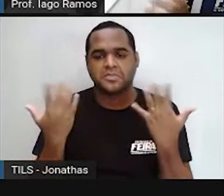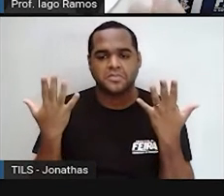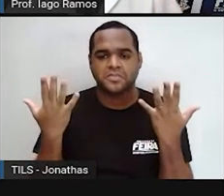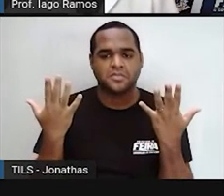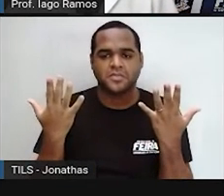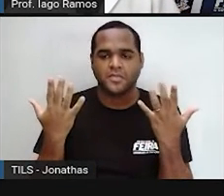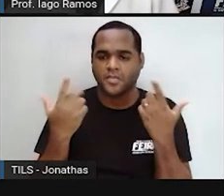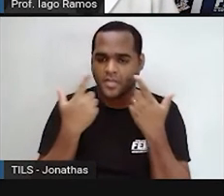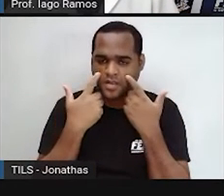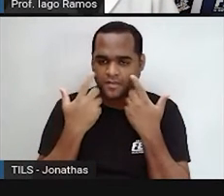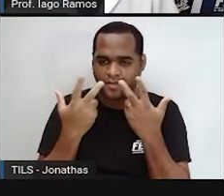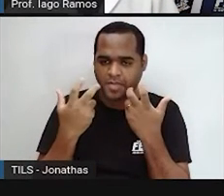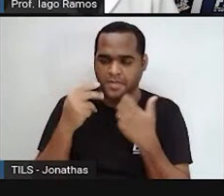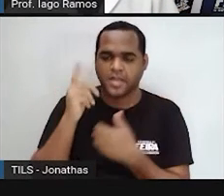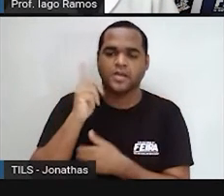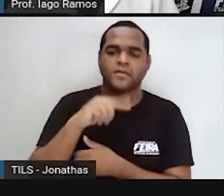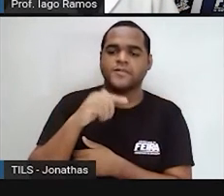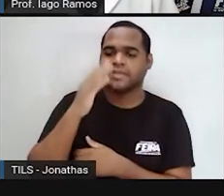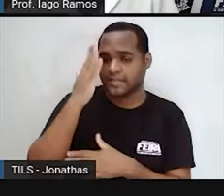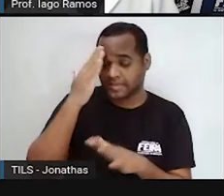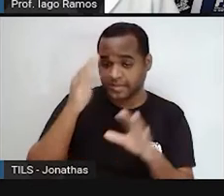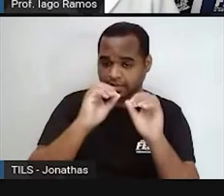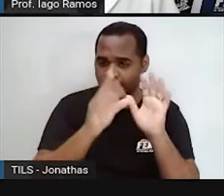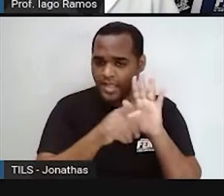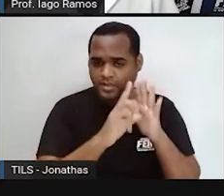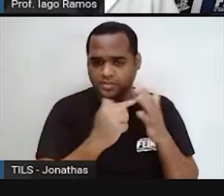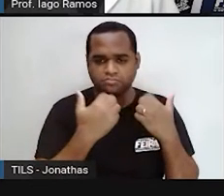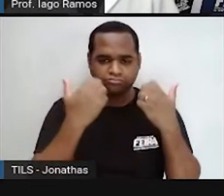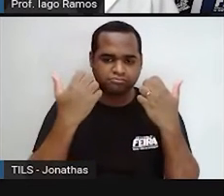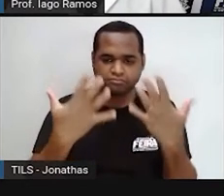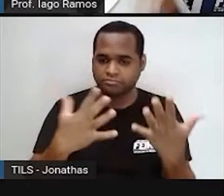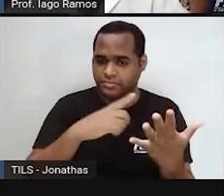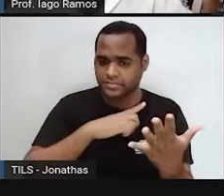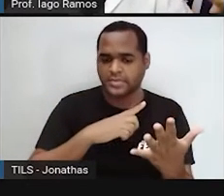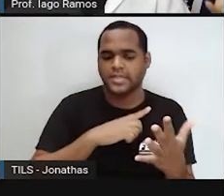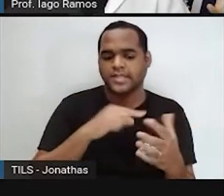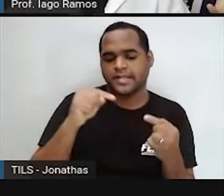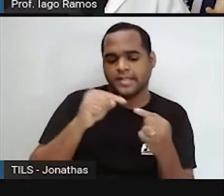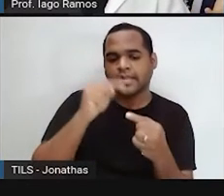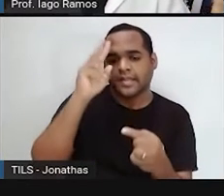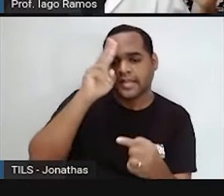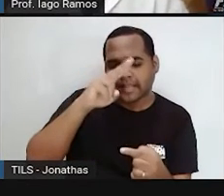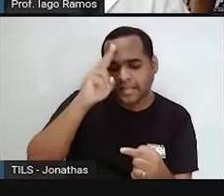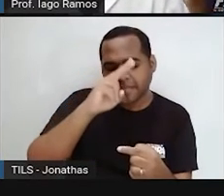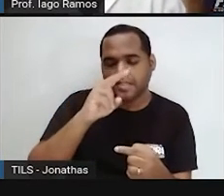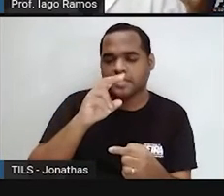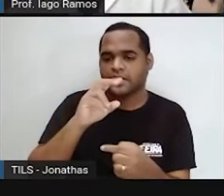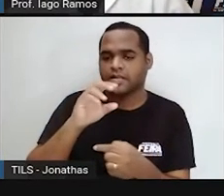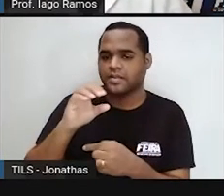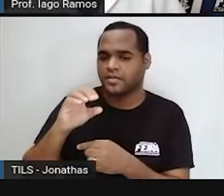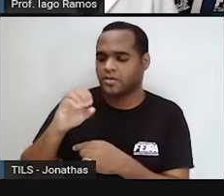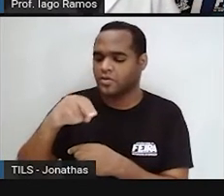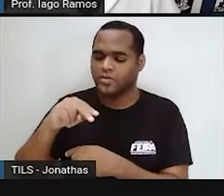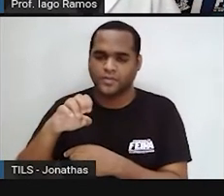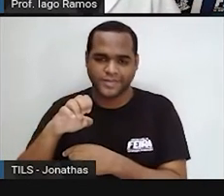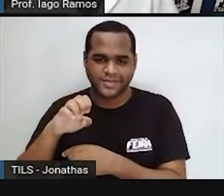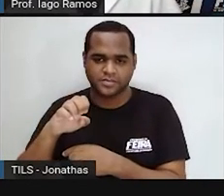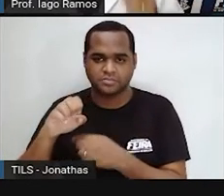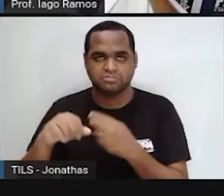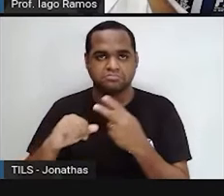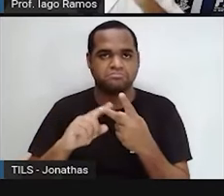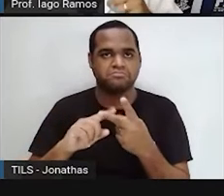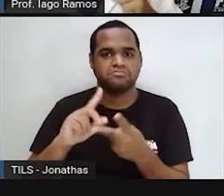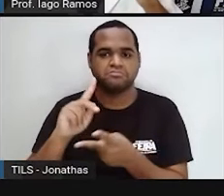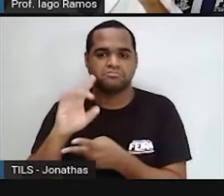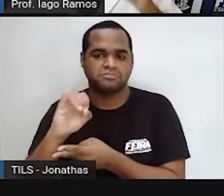se você consegue lembrar das nossas aulas anteriores Você lembra do Cone você lembra da pirâmide